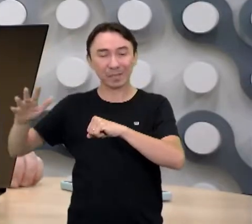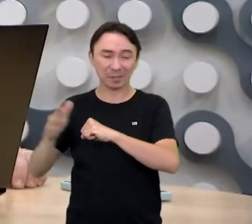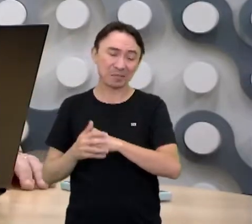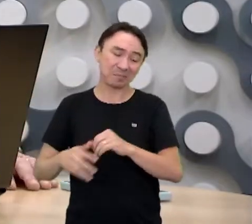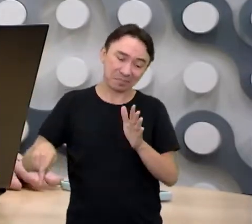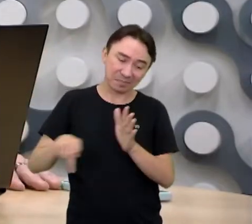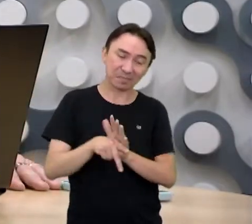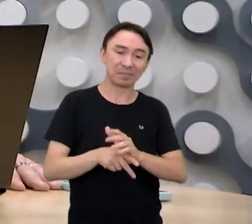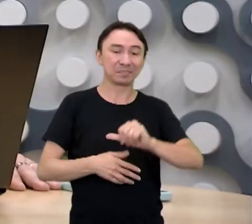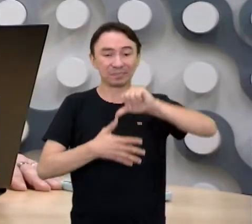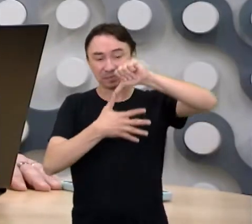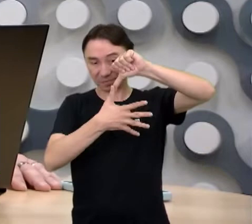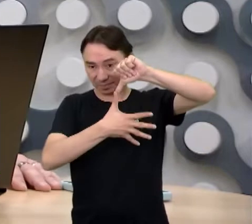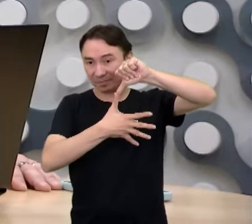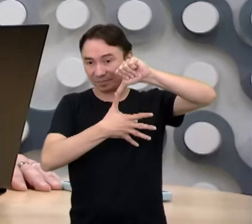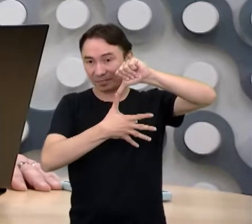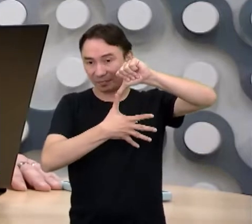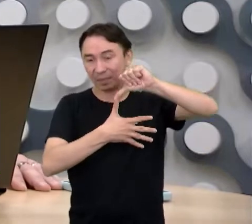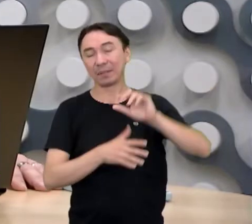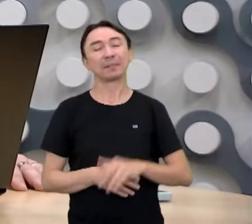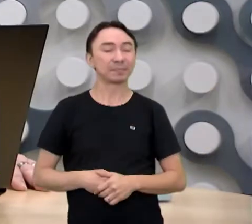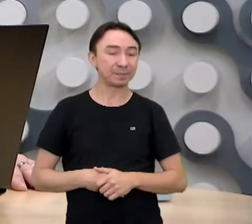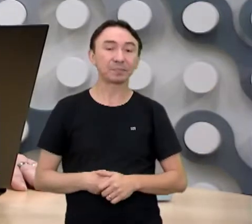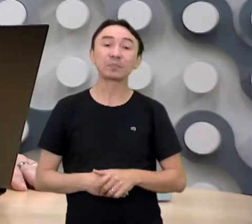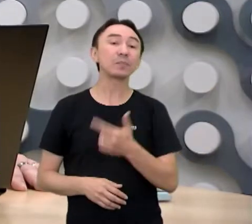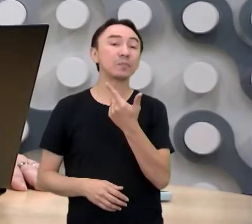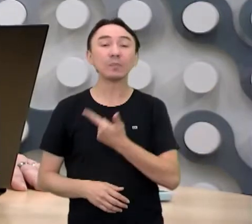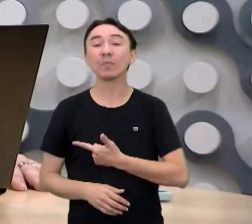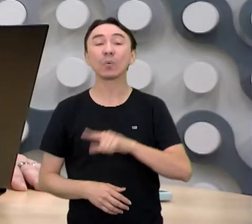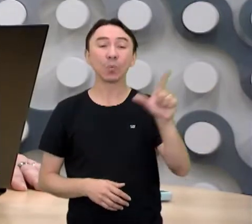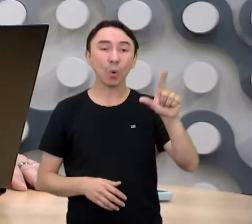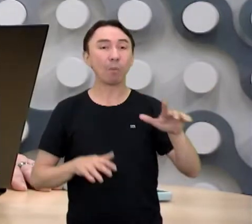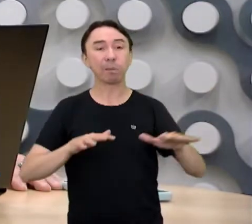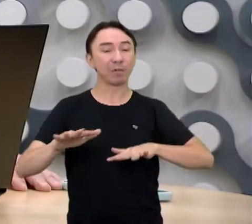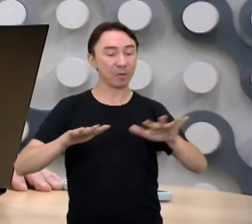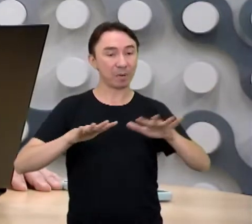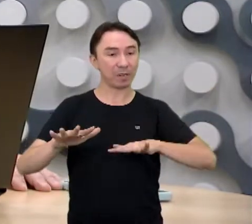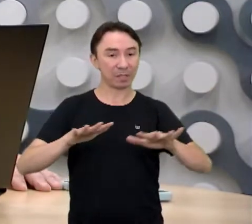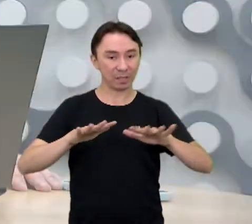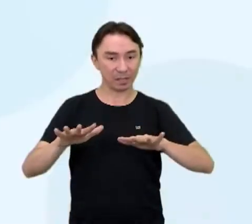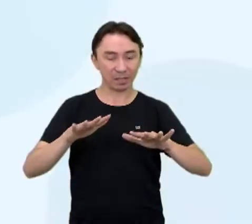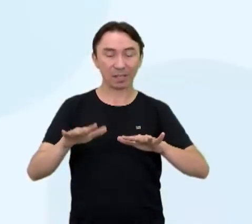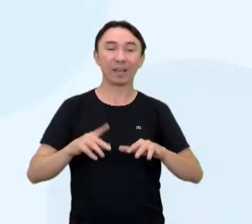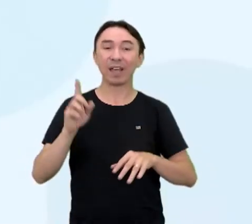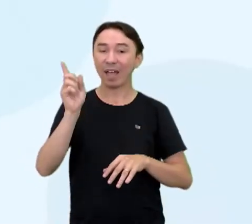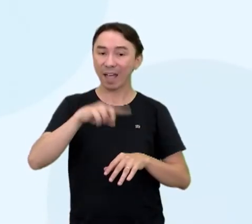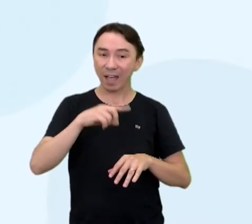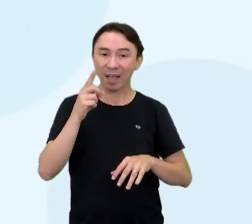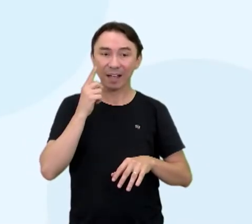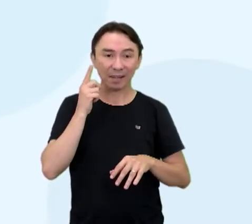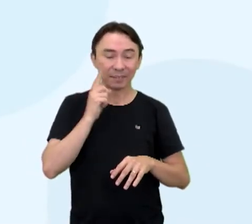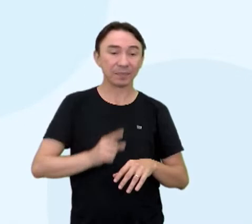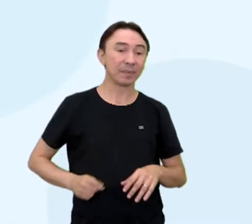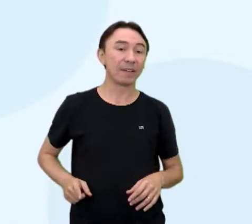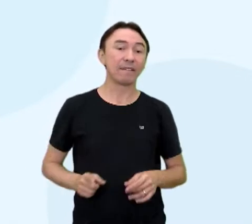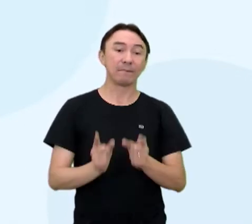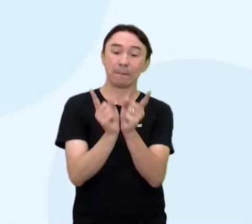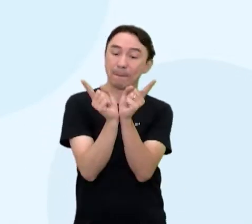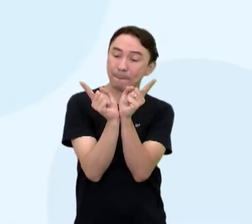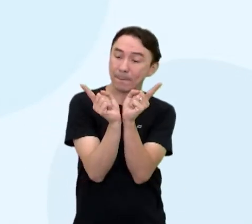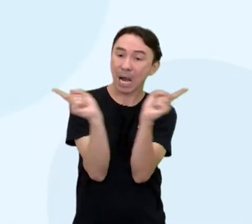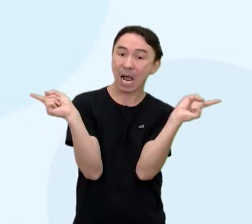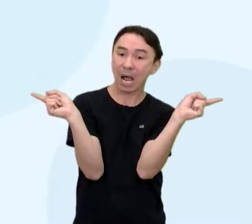tá certo? Agora vamos ver um outro movimento, que é aquele movimento divergente, né? Que é, quando fala